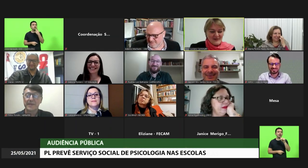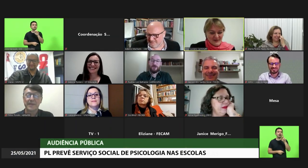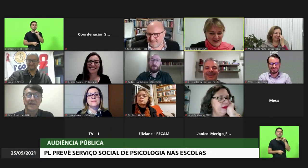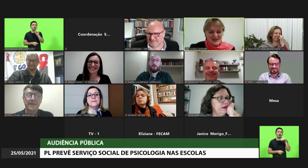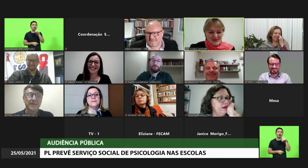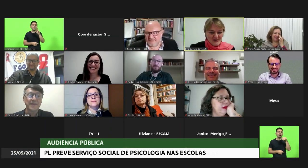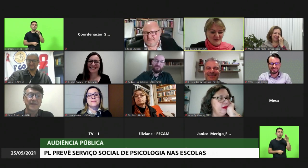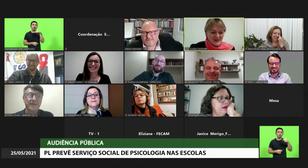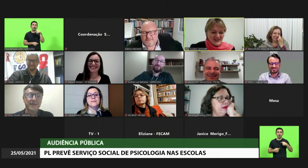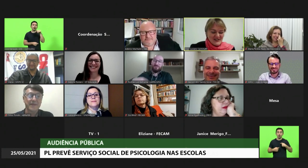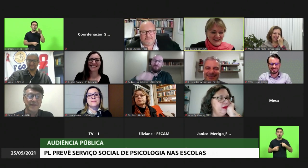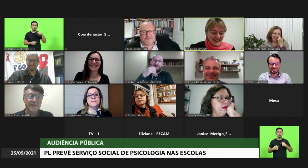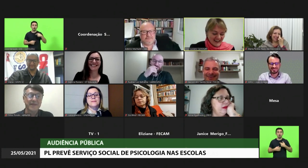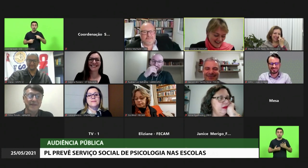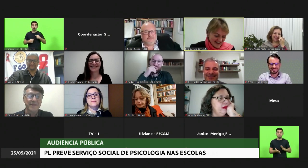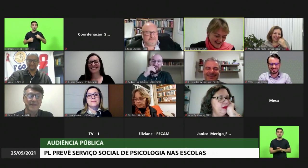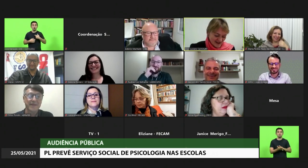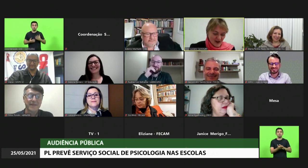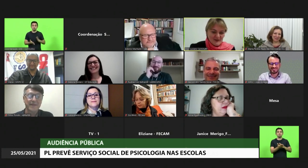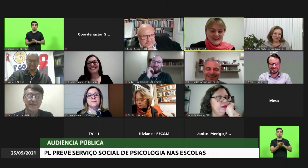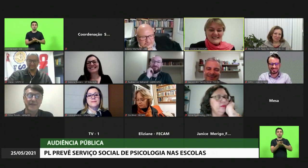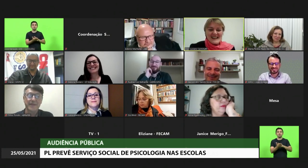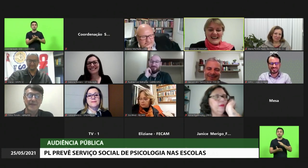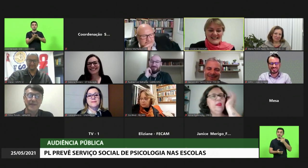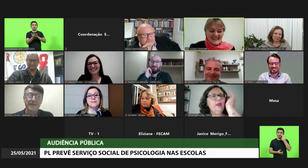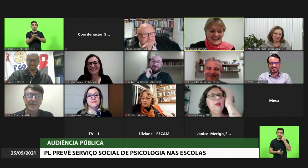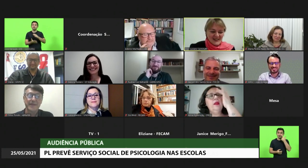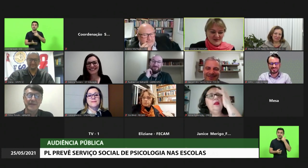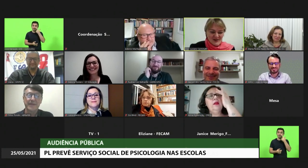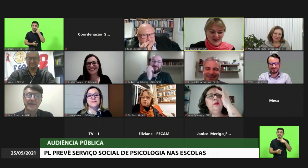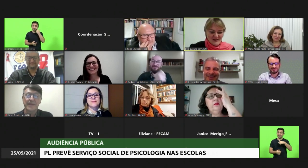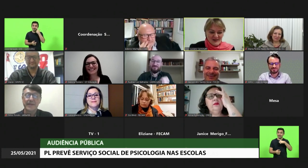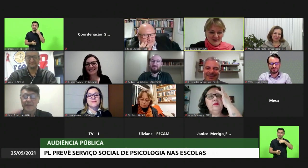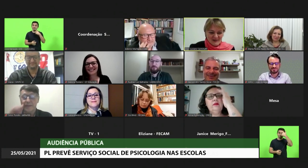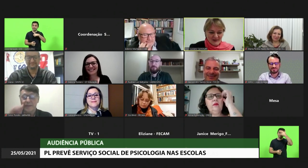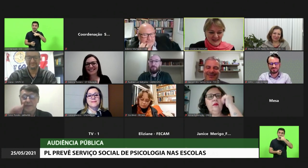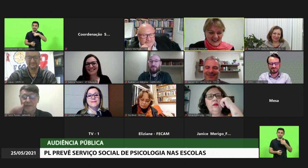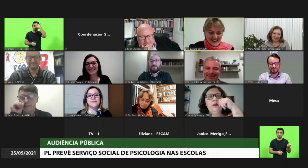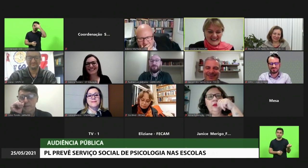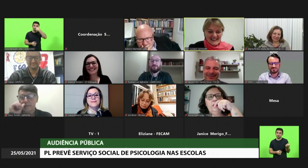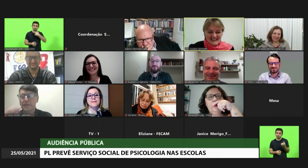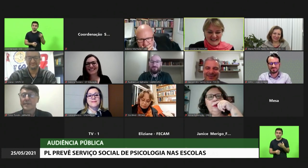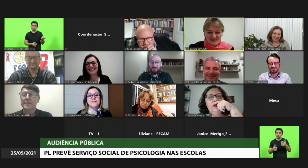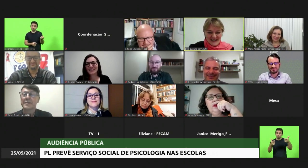cadeira. Veja como a gente tem novas caras aí nos órgãos de controle, né?